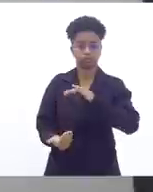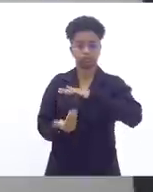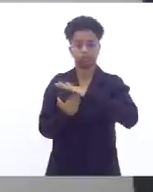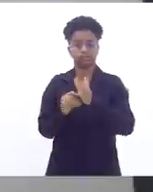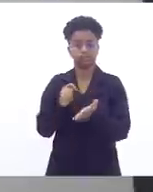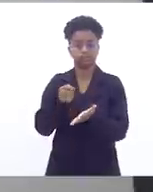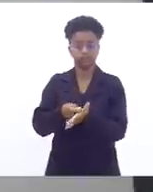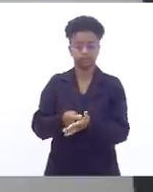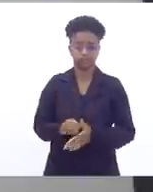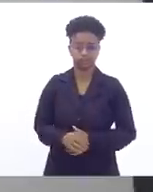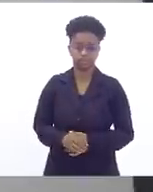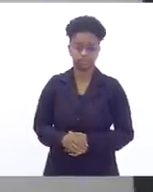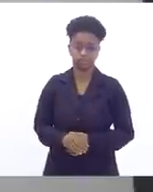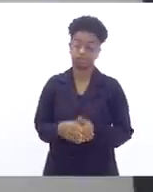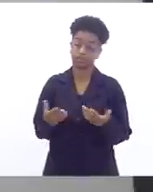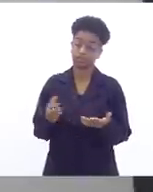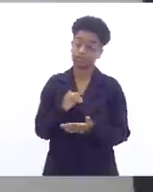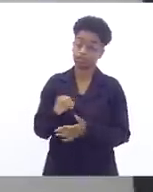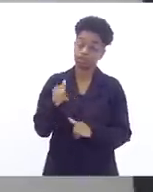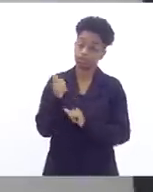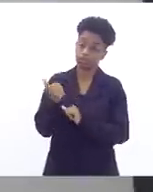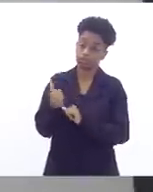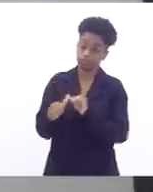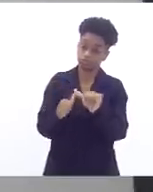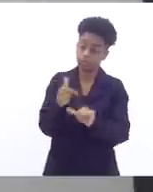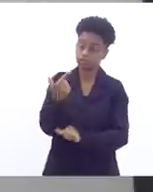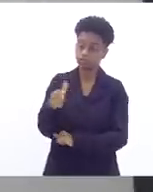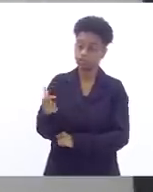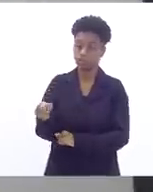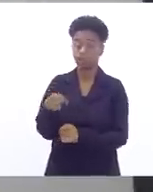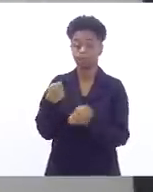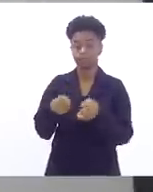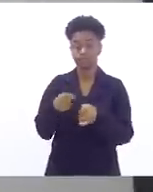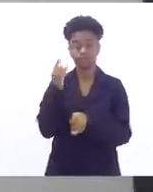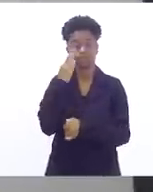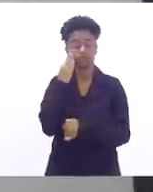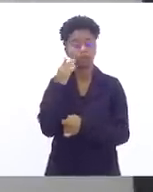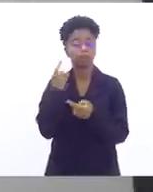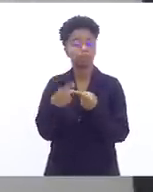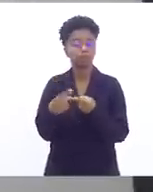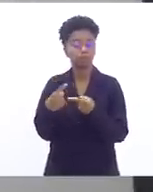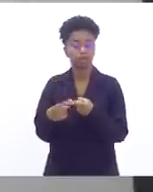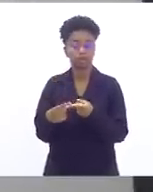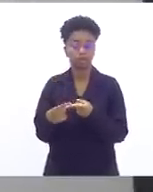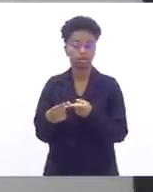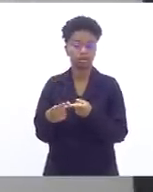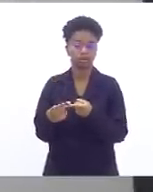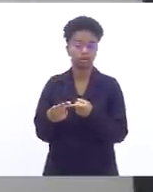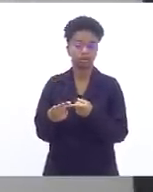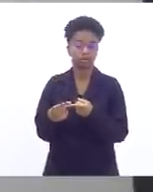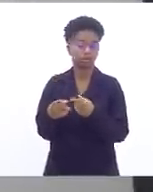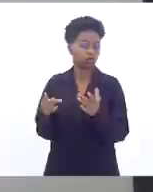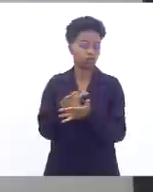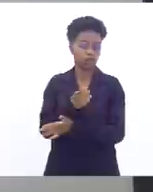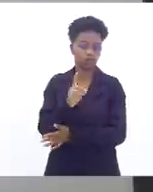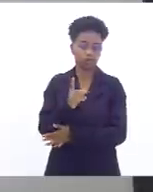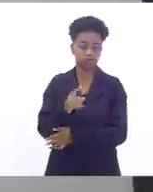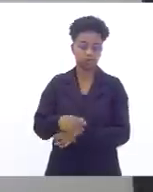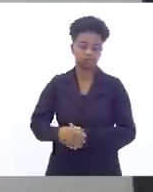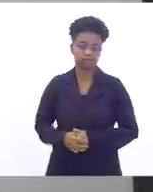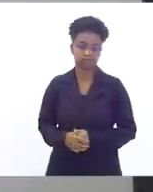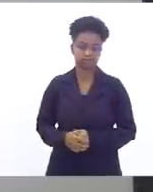não havendo atualização saber porque isto não tá ocorrendo